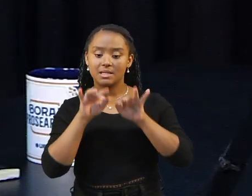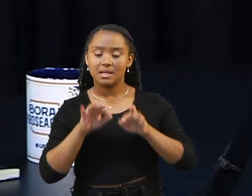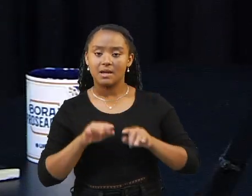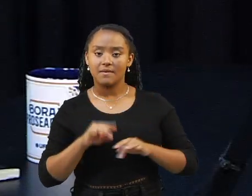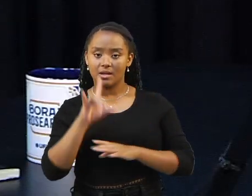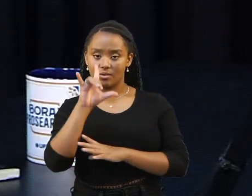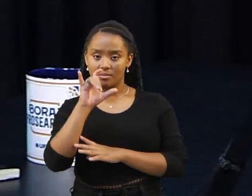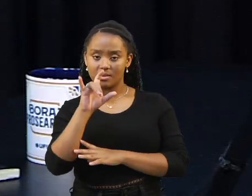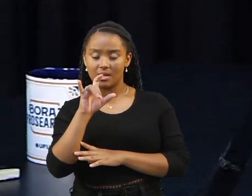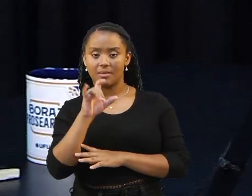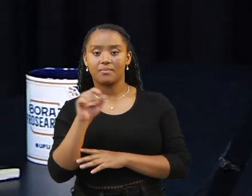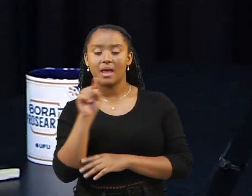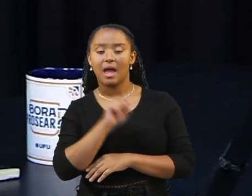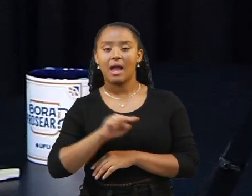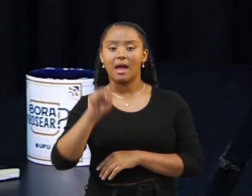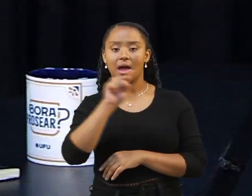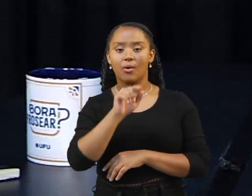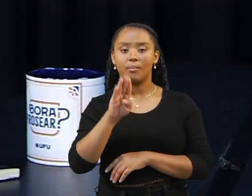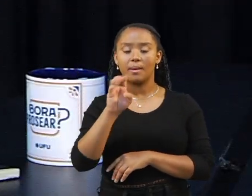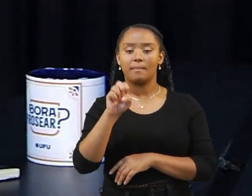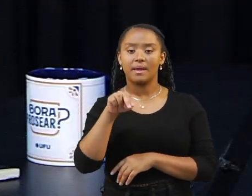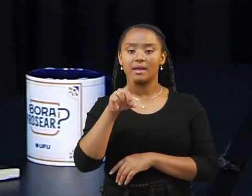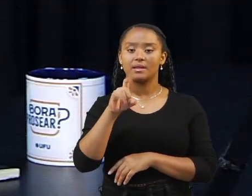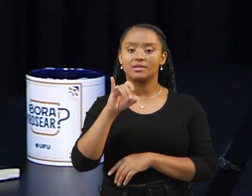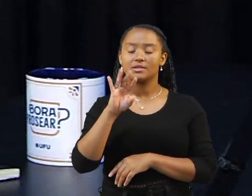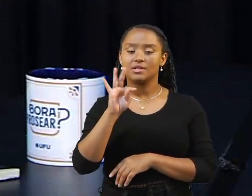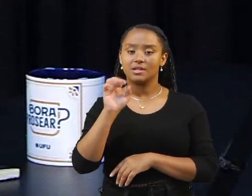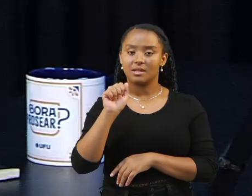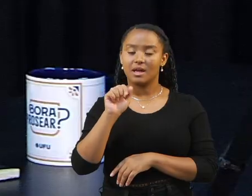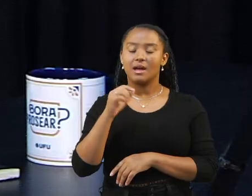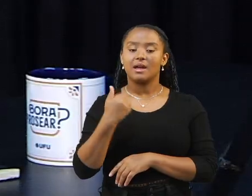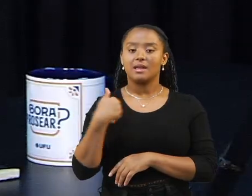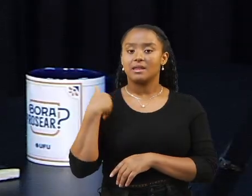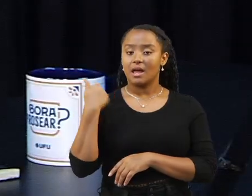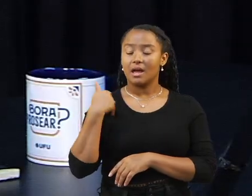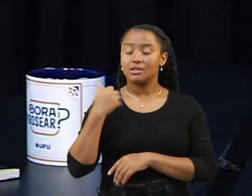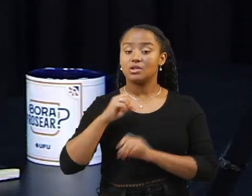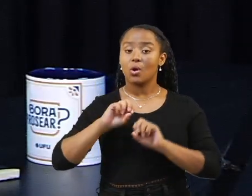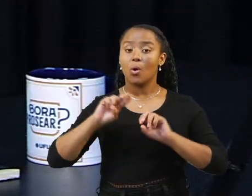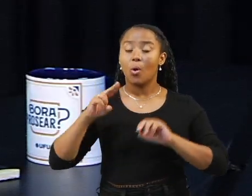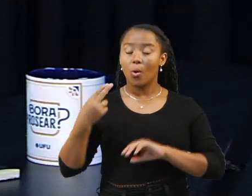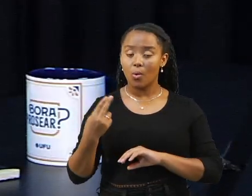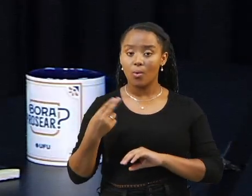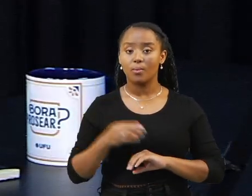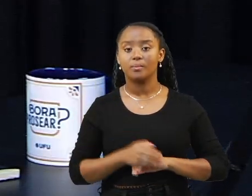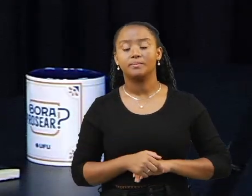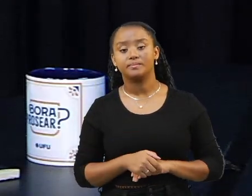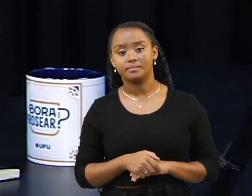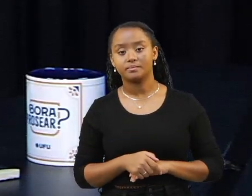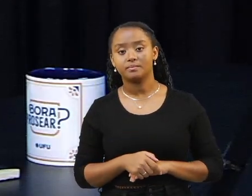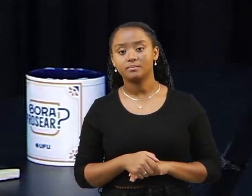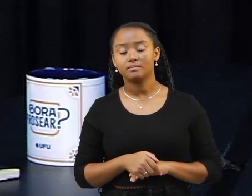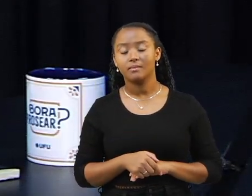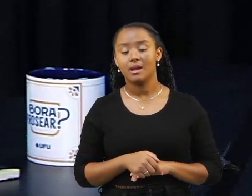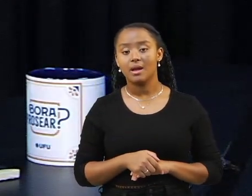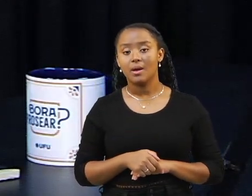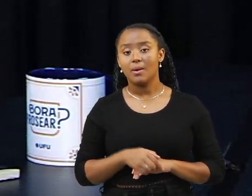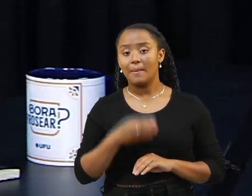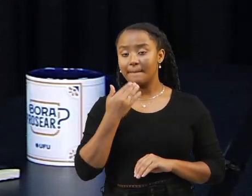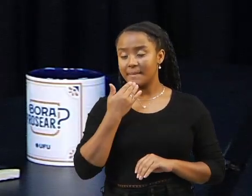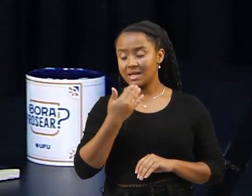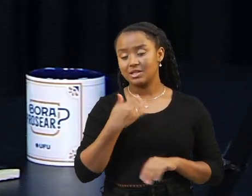pode escrever para mim, pode entrar no meu Instagram, que é @benditaidade, ou